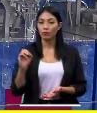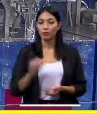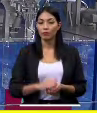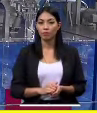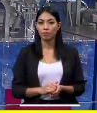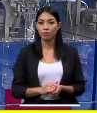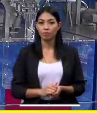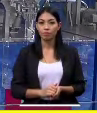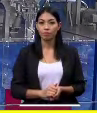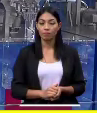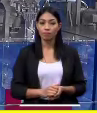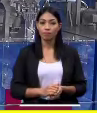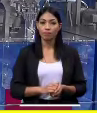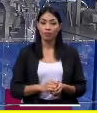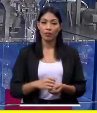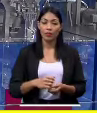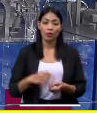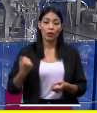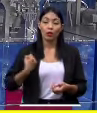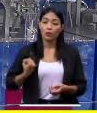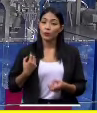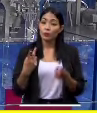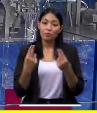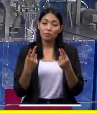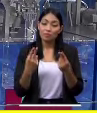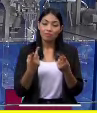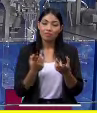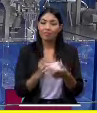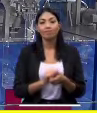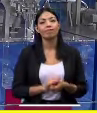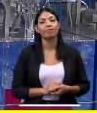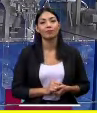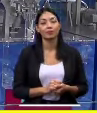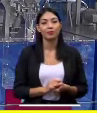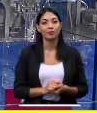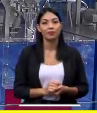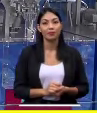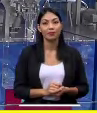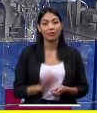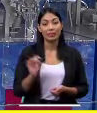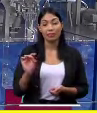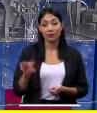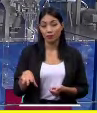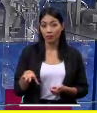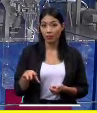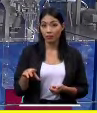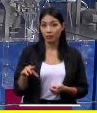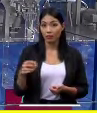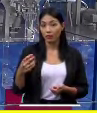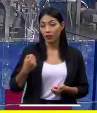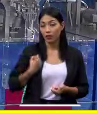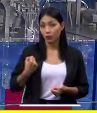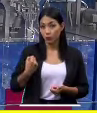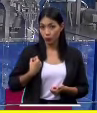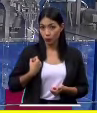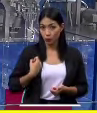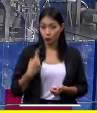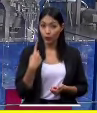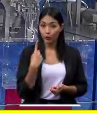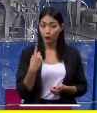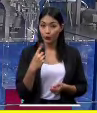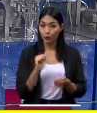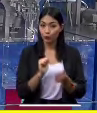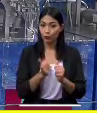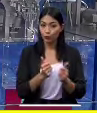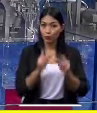universo de números da Time Mania, sendo que cada número corresponde a um time de futebol, conforme a tabela de times exposta na tela da